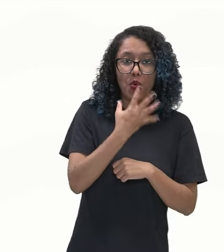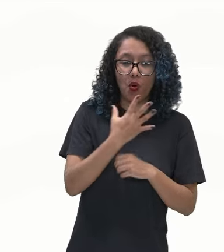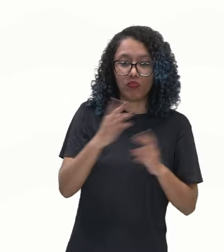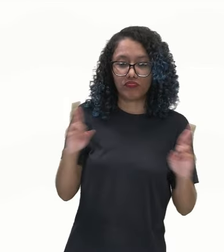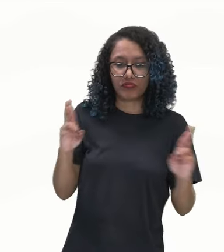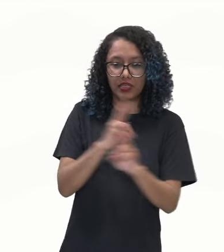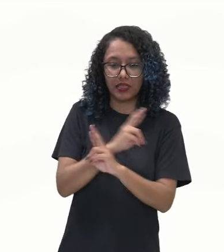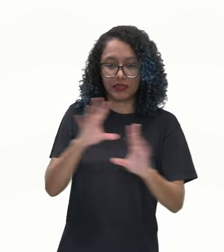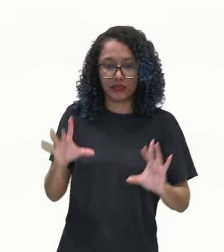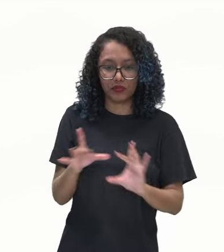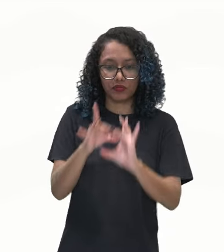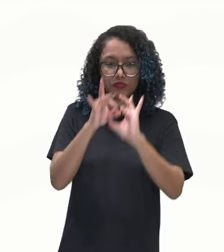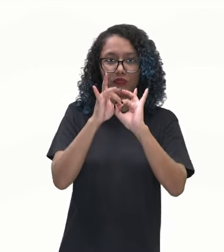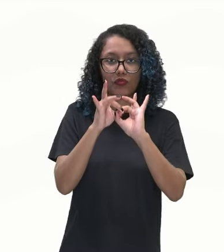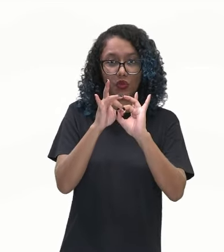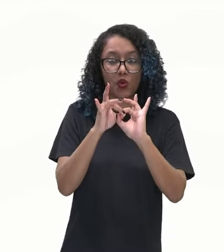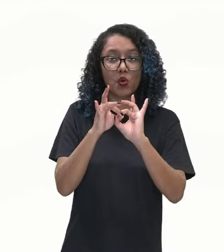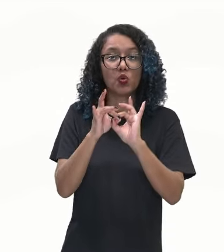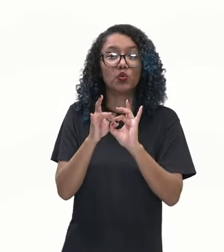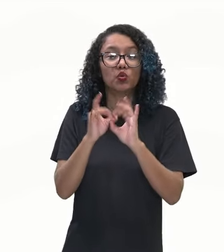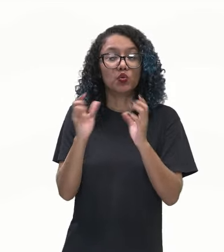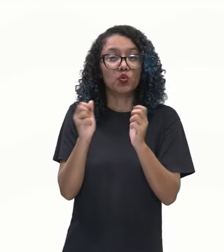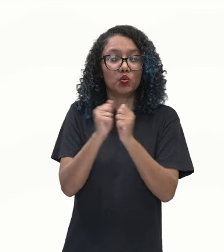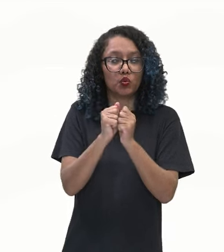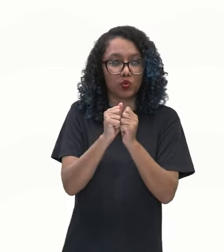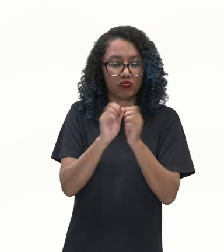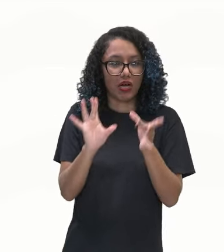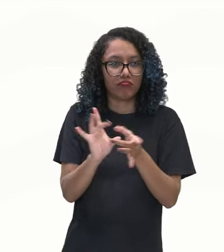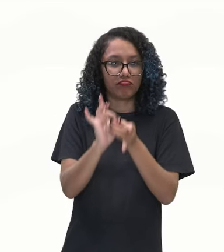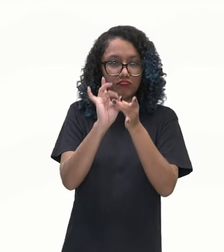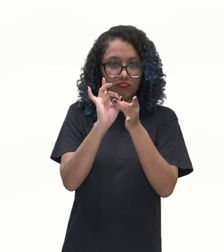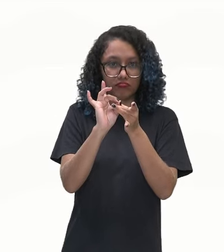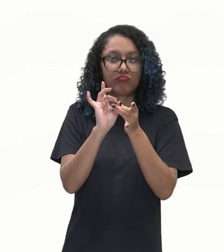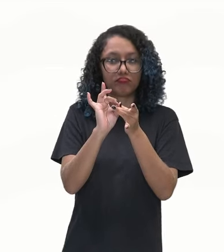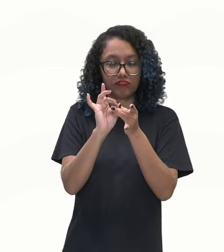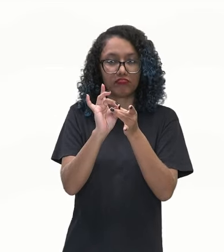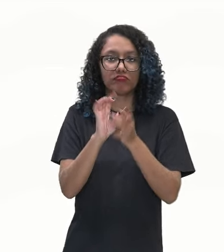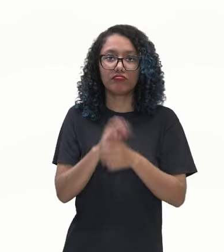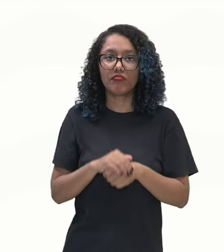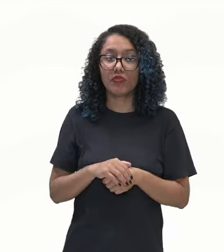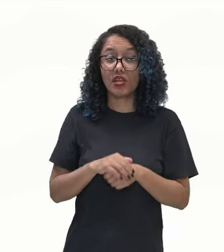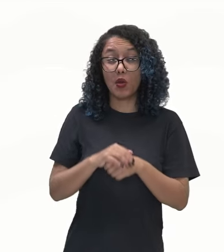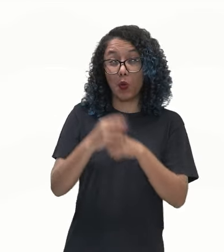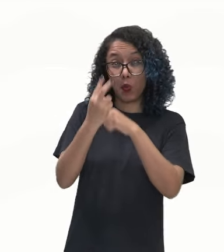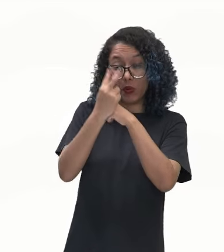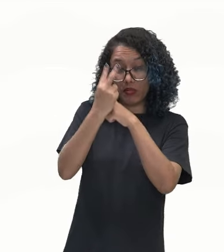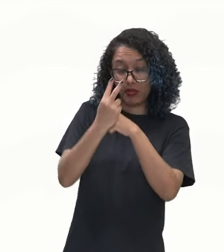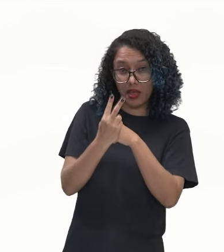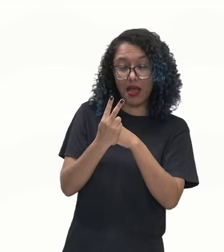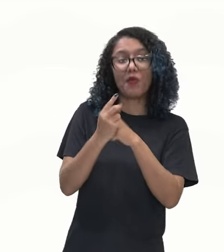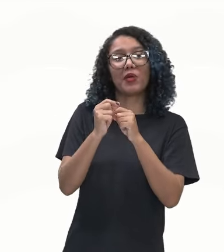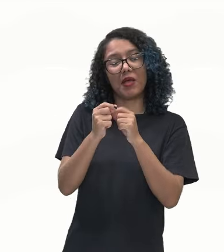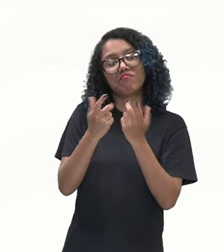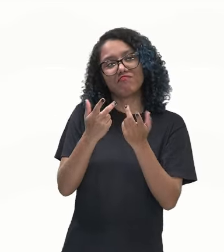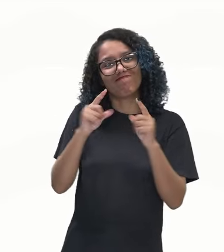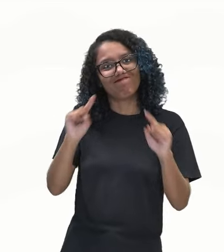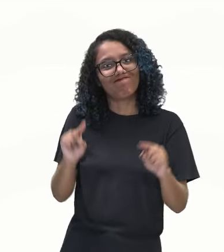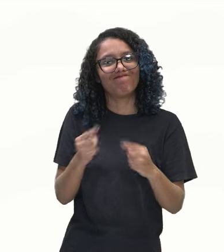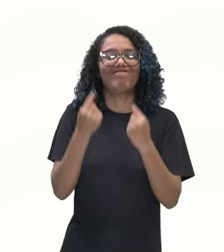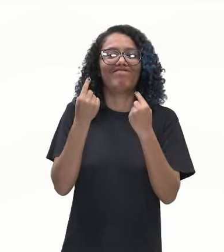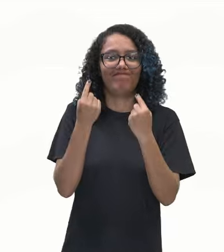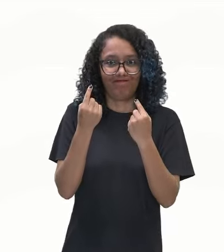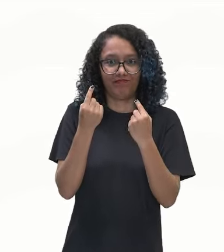essas práticas relacionadas à saúde mental, o cuidado com a saúde mental, permanece um desafio. Já se sabe, então, do